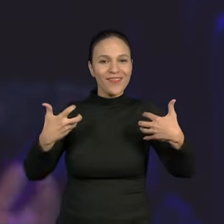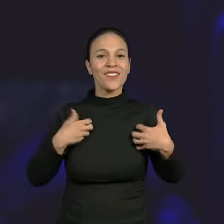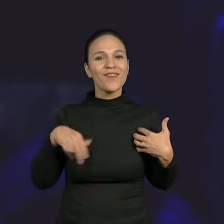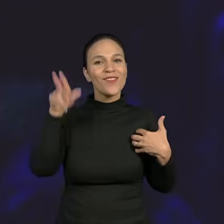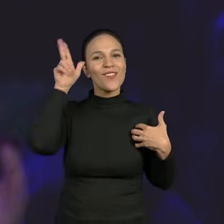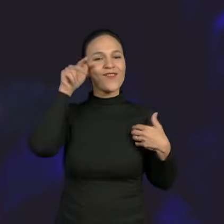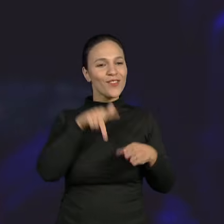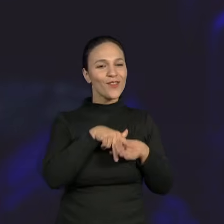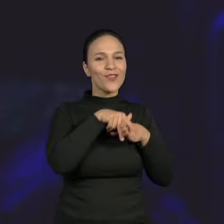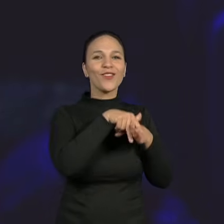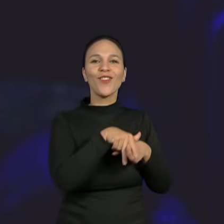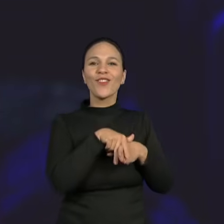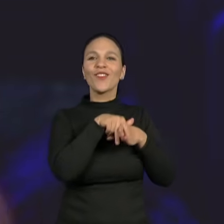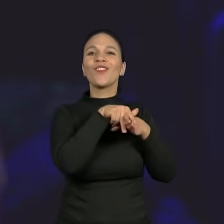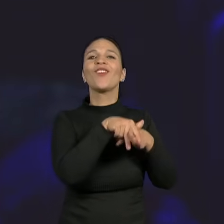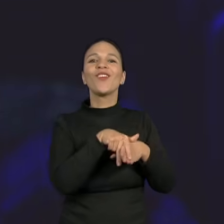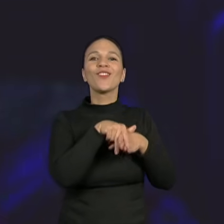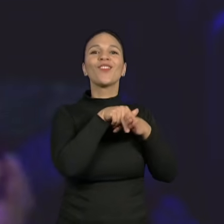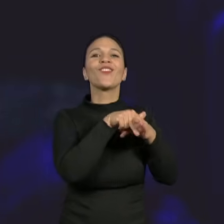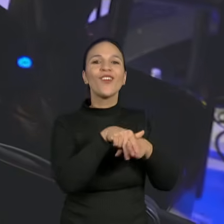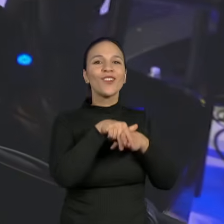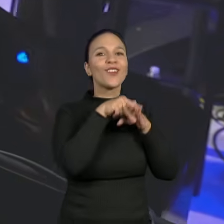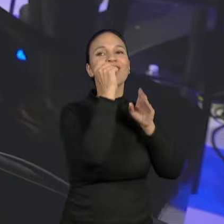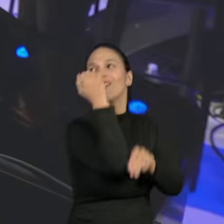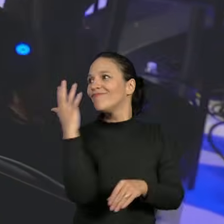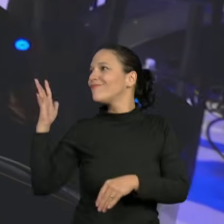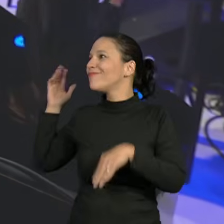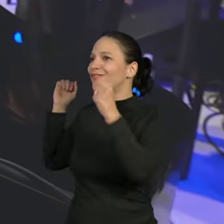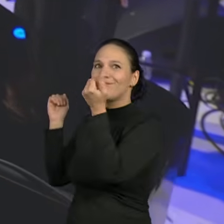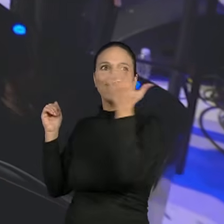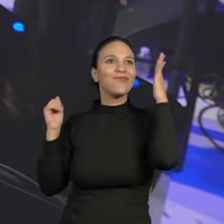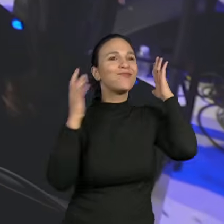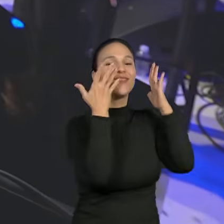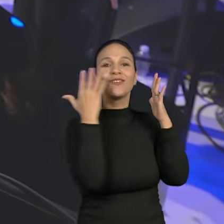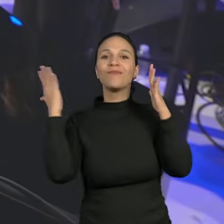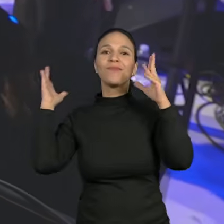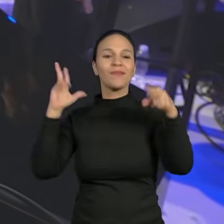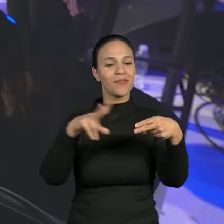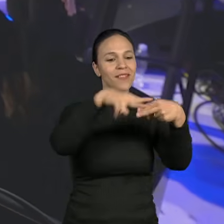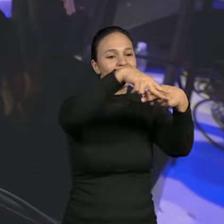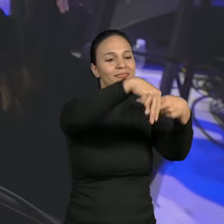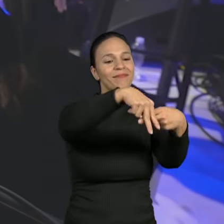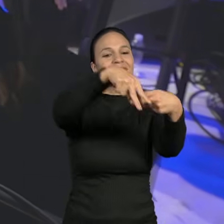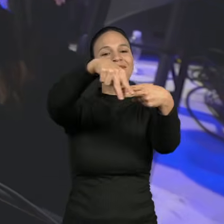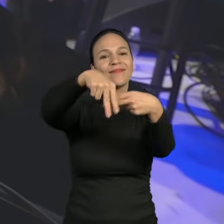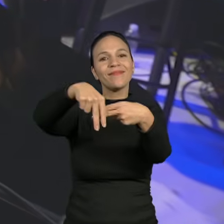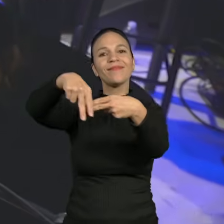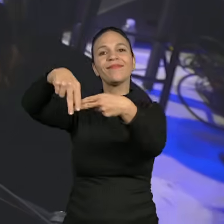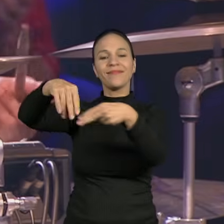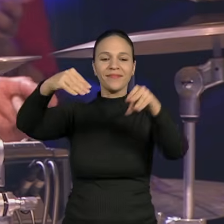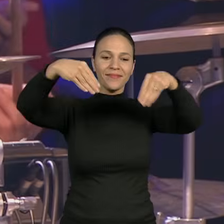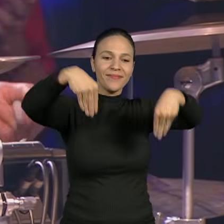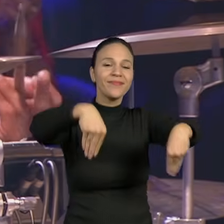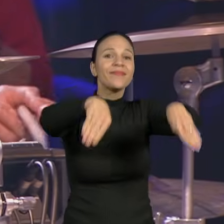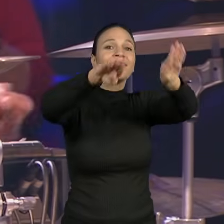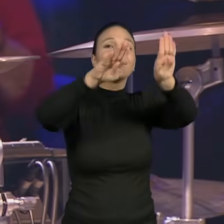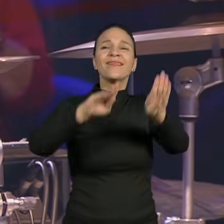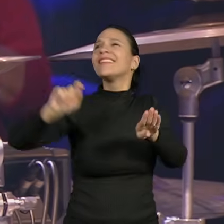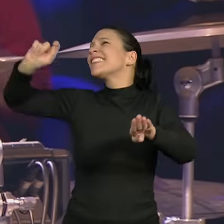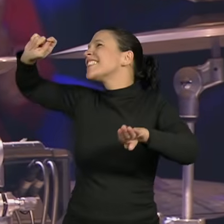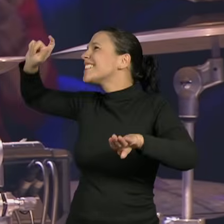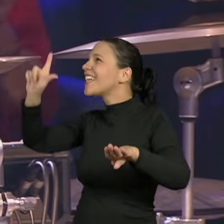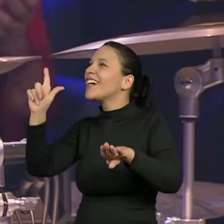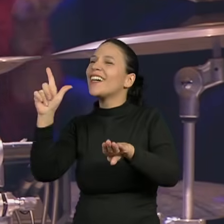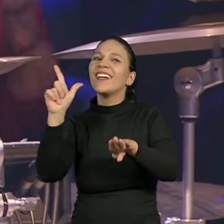de cabelo ao vento. E o sol parando nossas roupas no